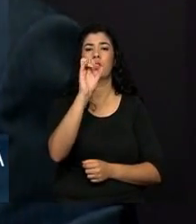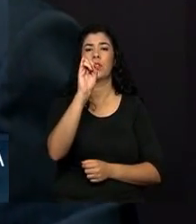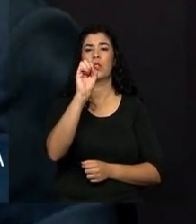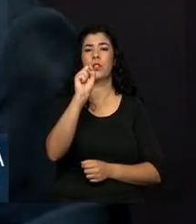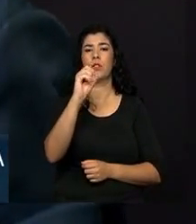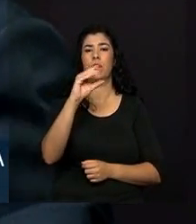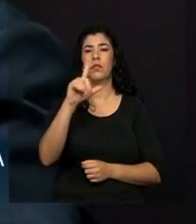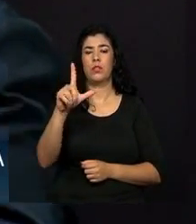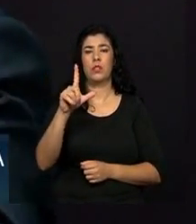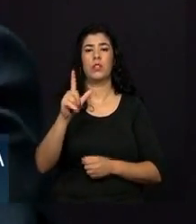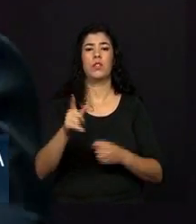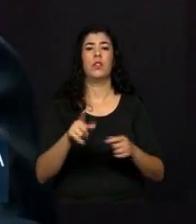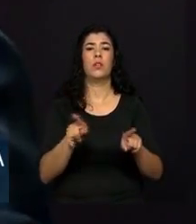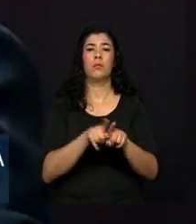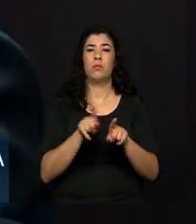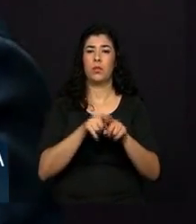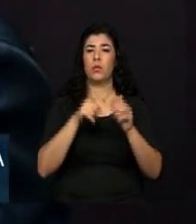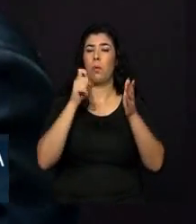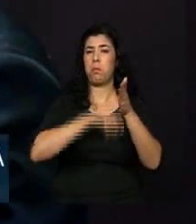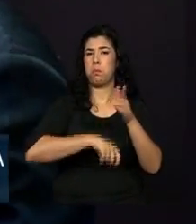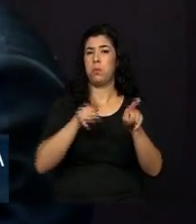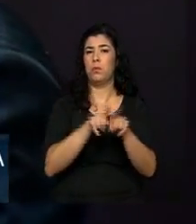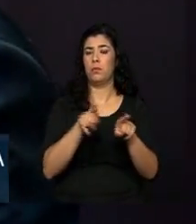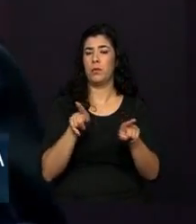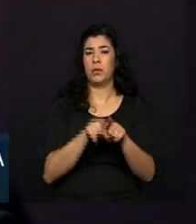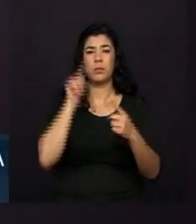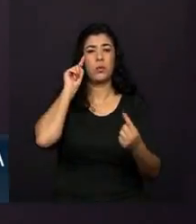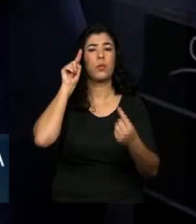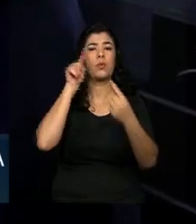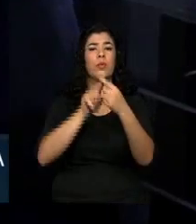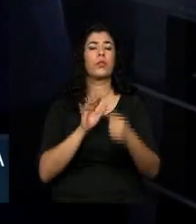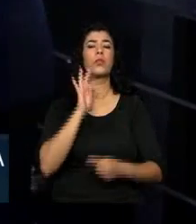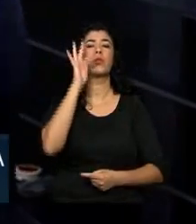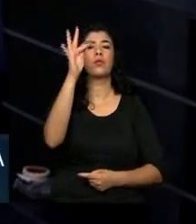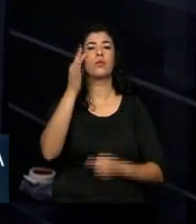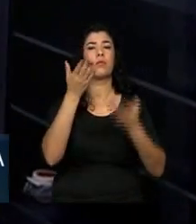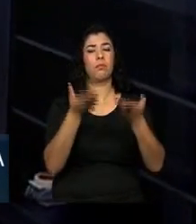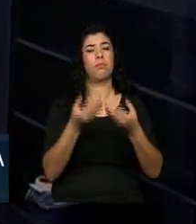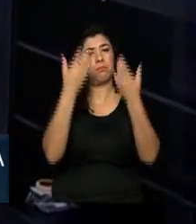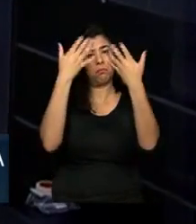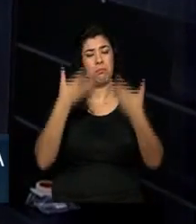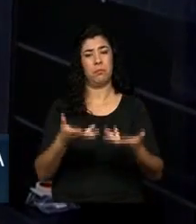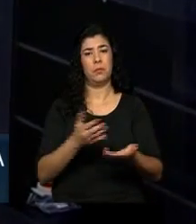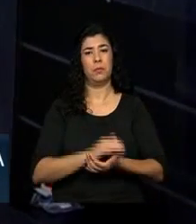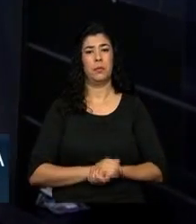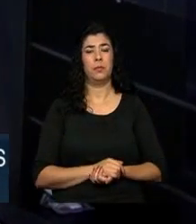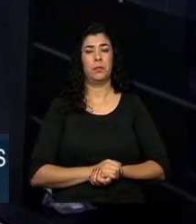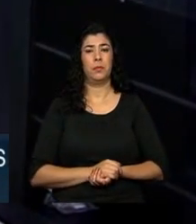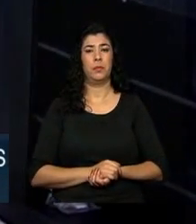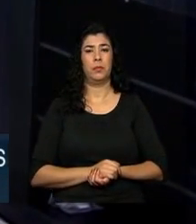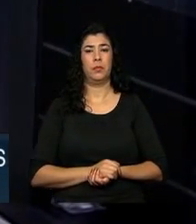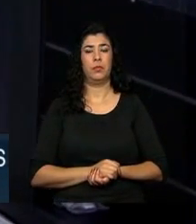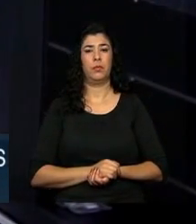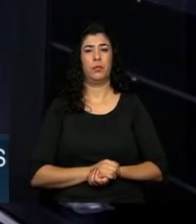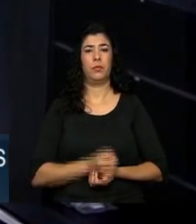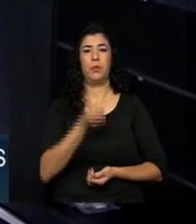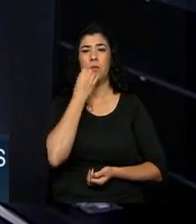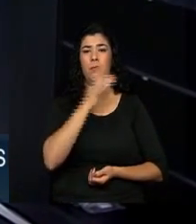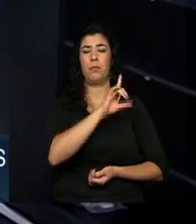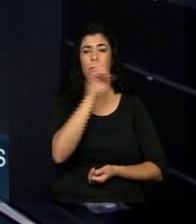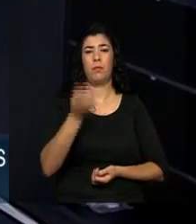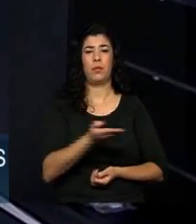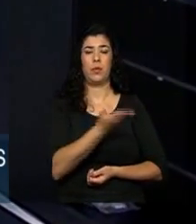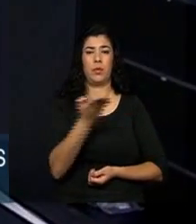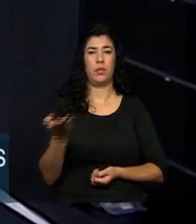dão e também uma perspectiva que nós temos aí de futuro obrigado bom dia